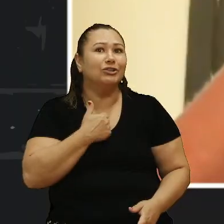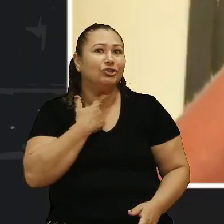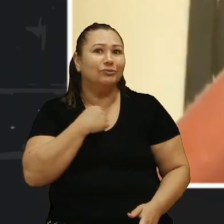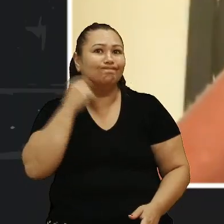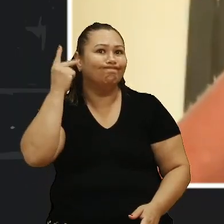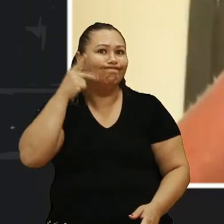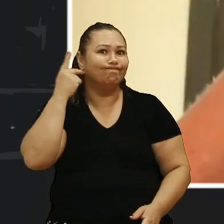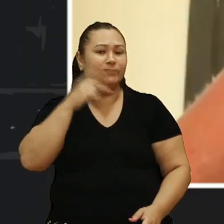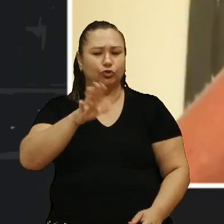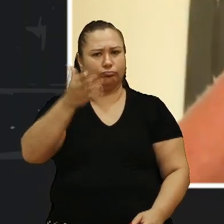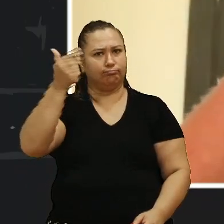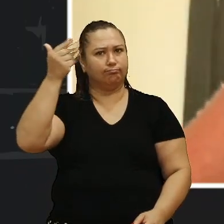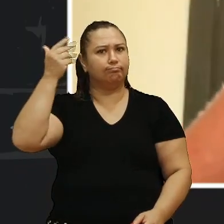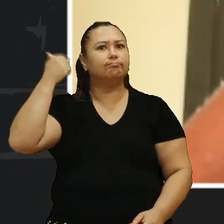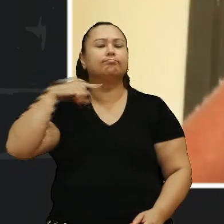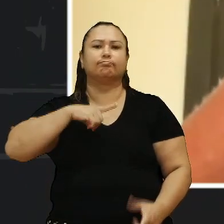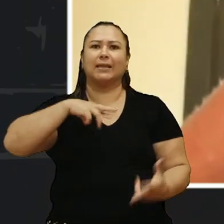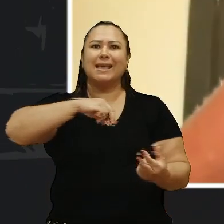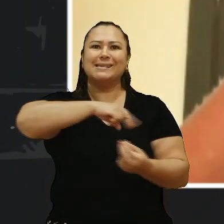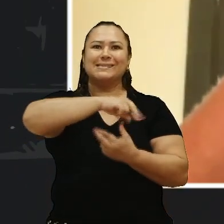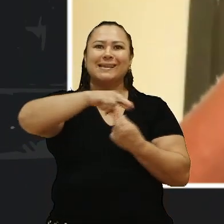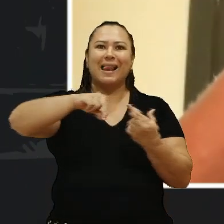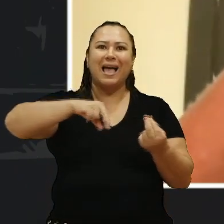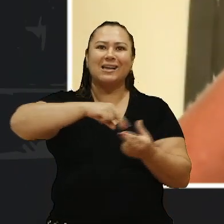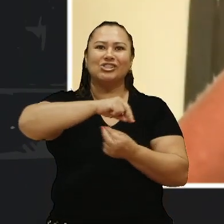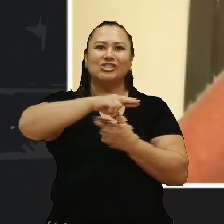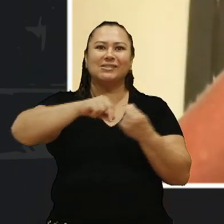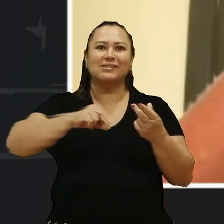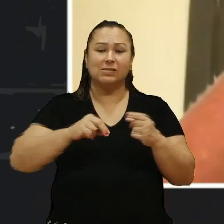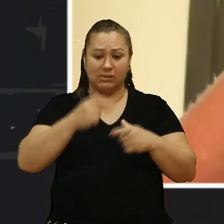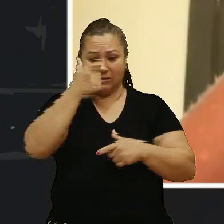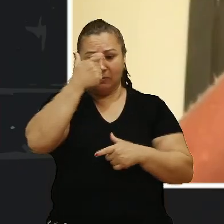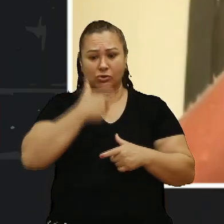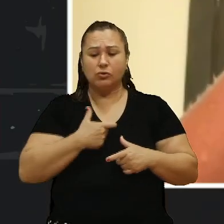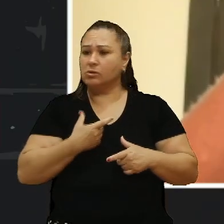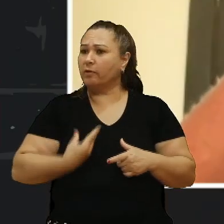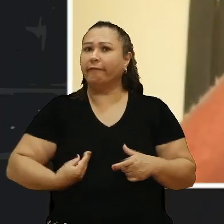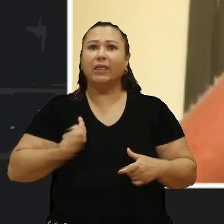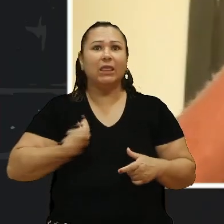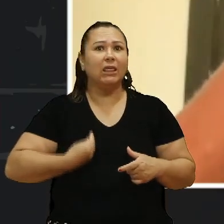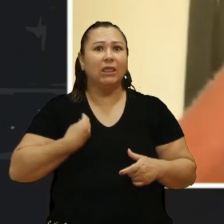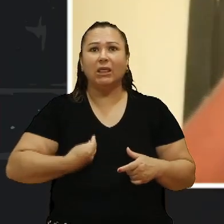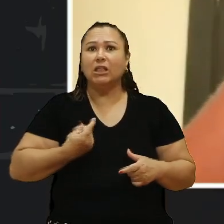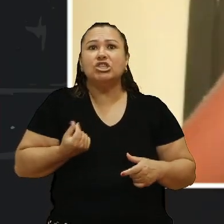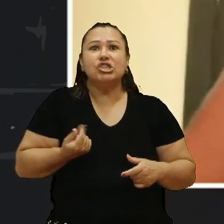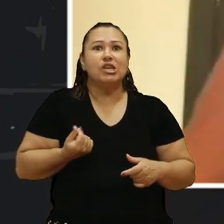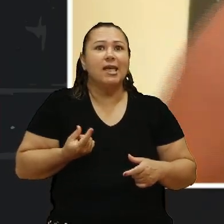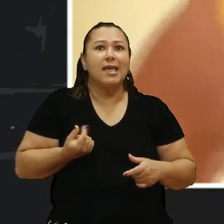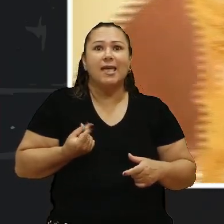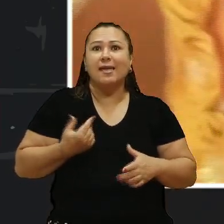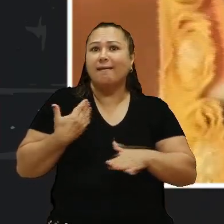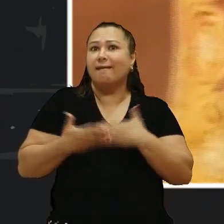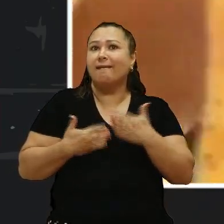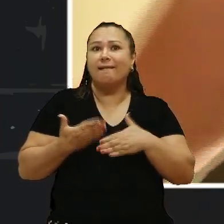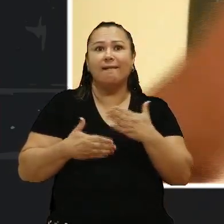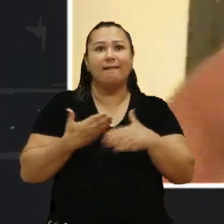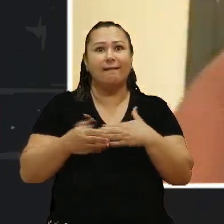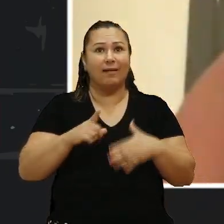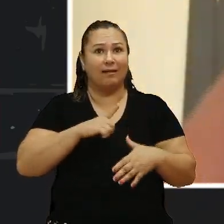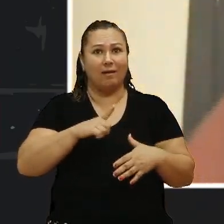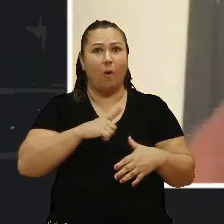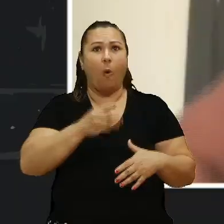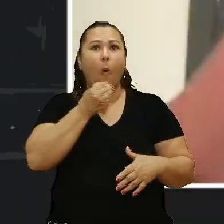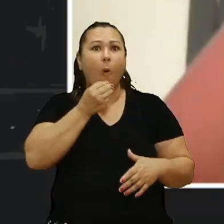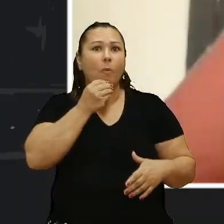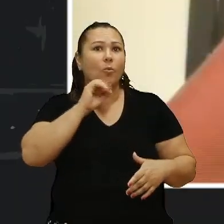teve época que as reciclagens, as pessoas sobreviviam de reciclagem. Nós tivemos a